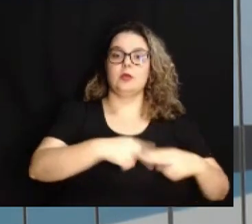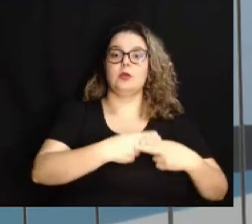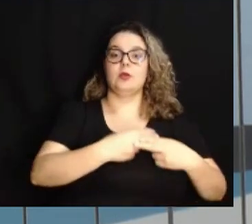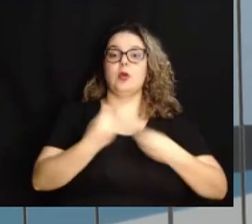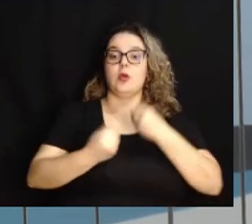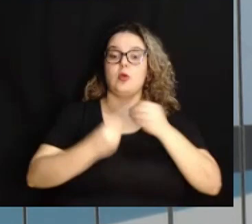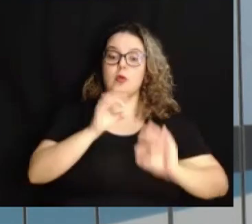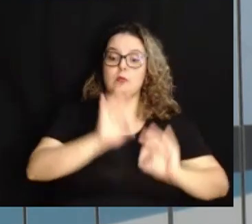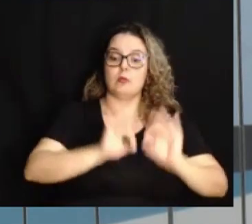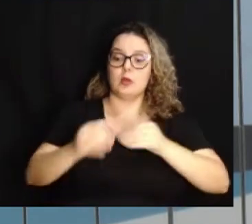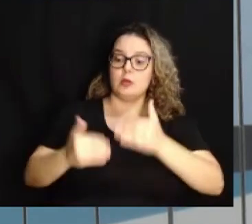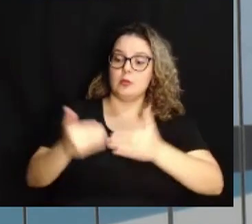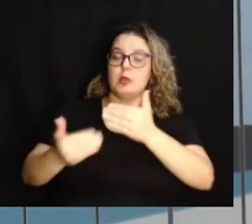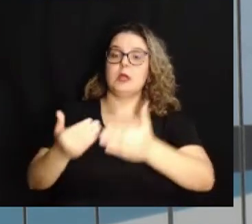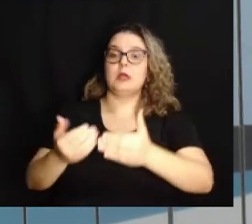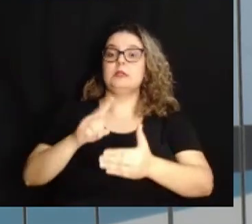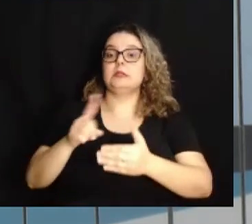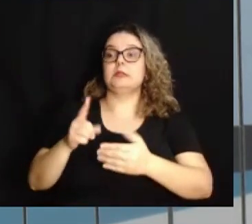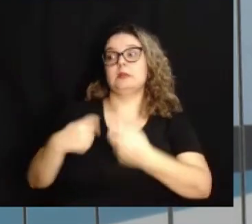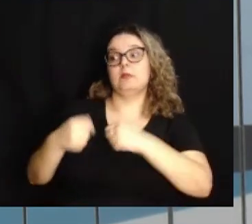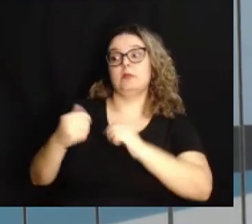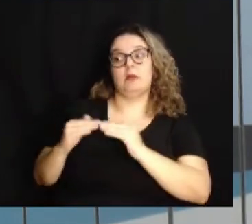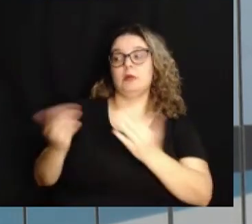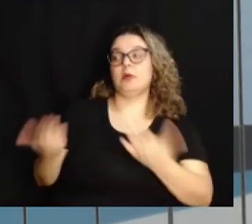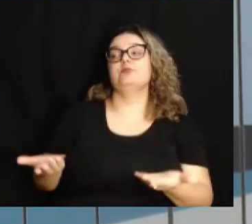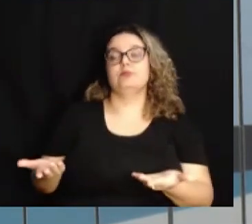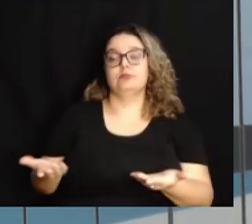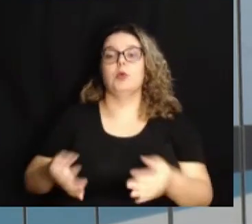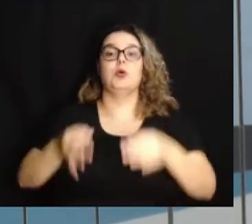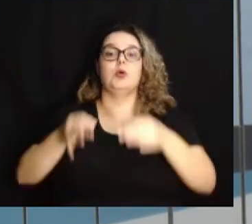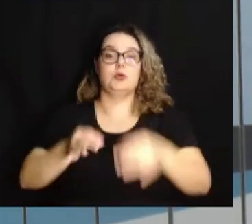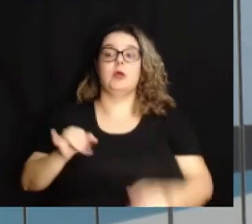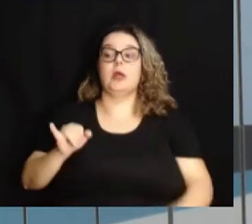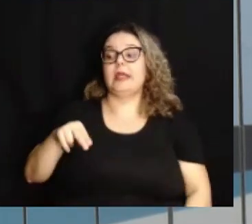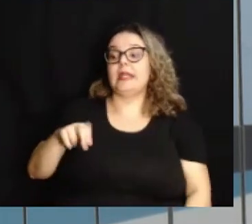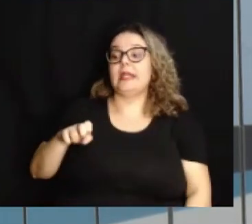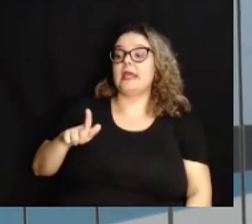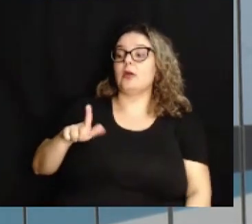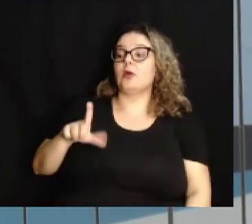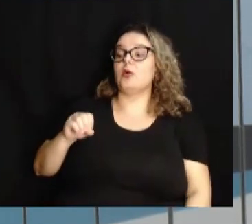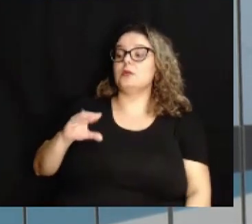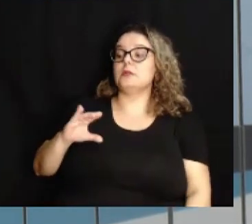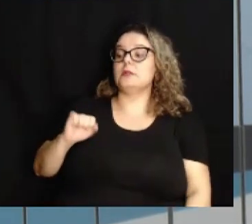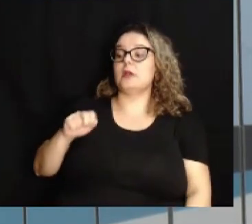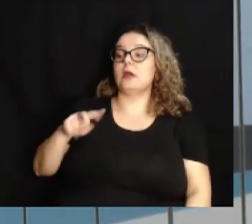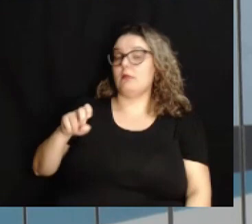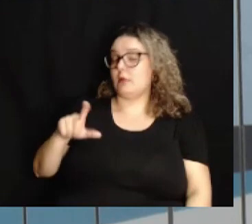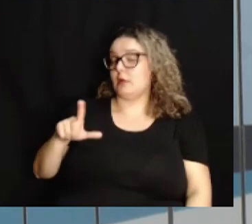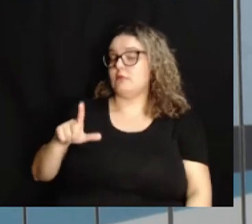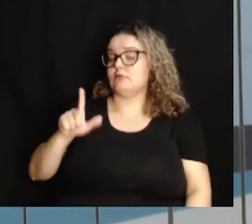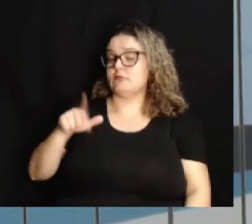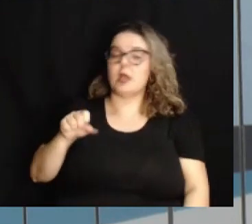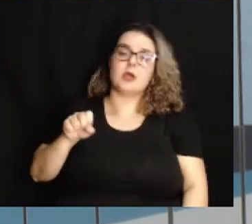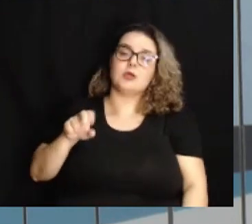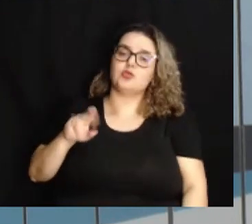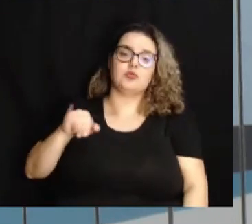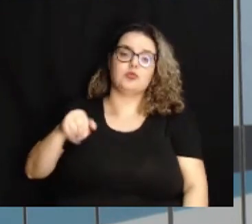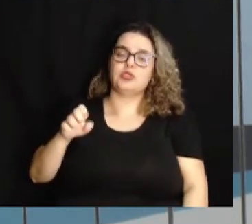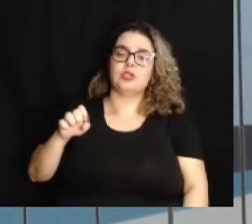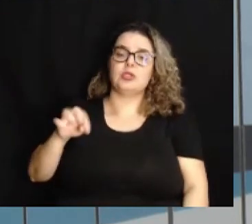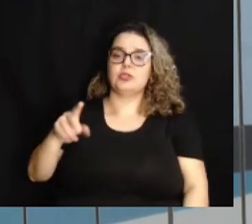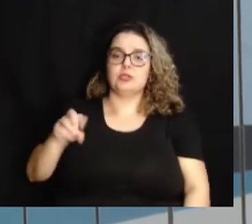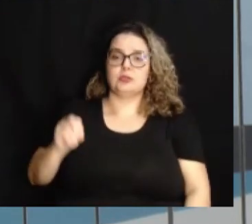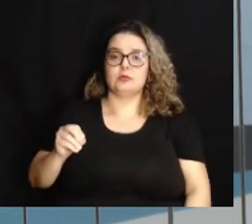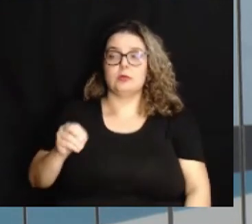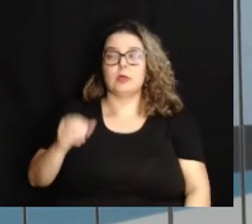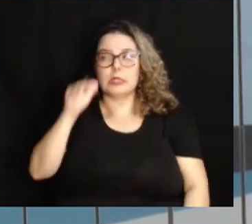inegociáveis, né, justamente por ser inegociável, e é um processo que ele é muito subjetivo, mas o curioso é que mesmo sendo subjetivo,